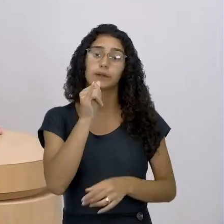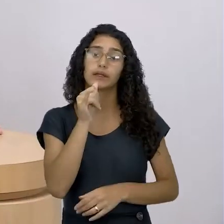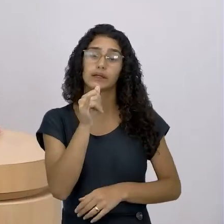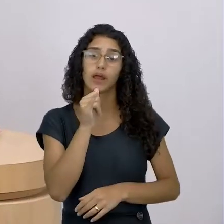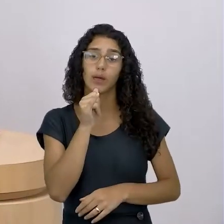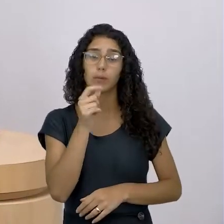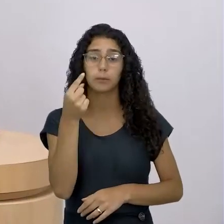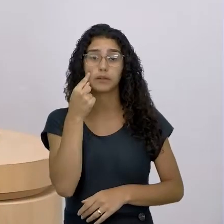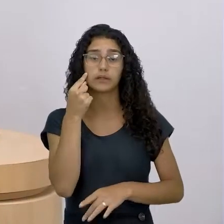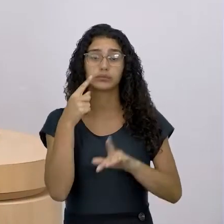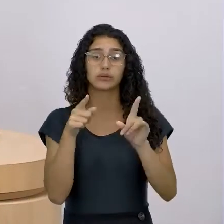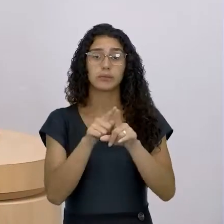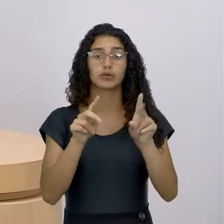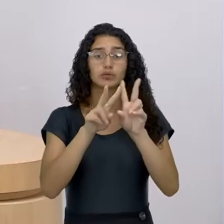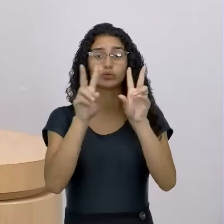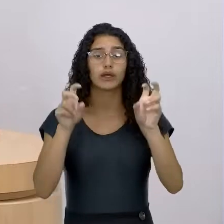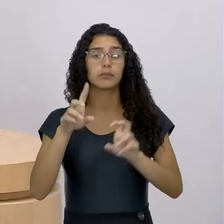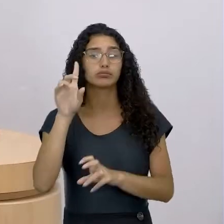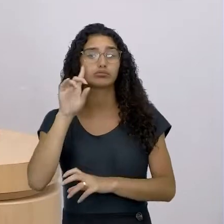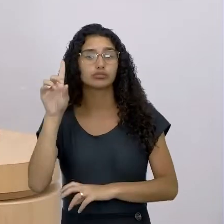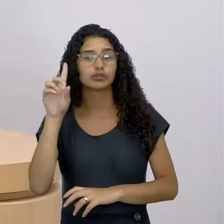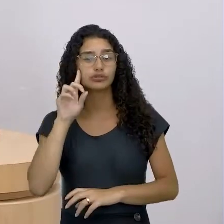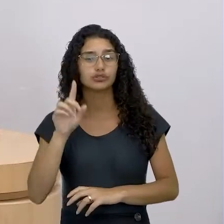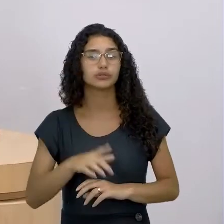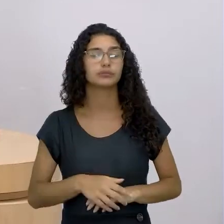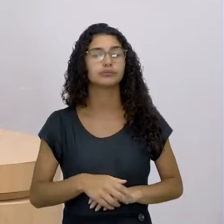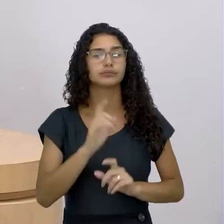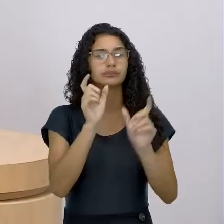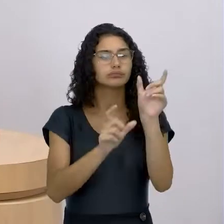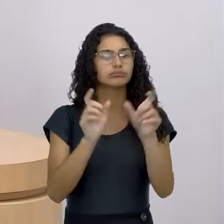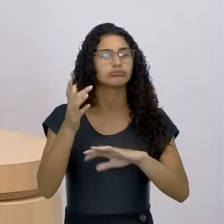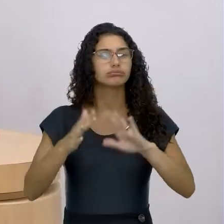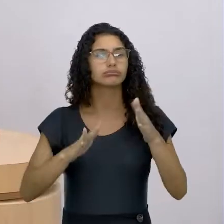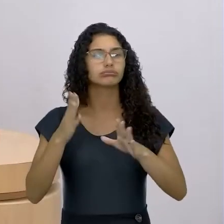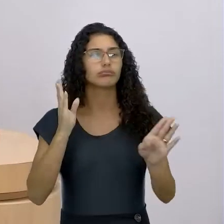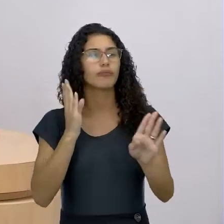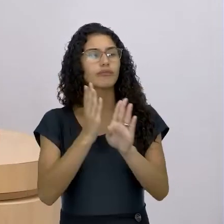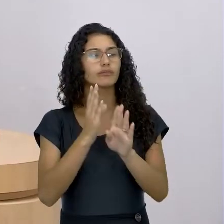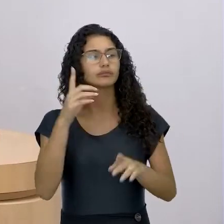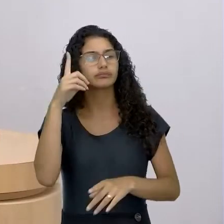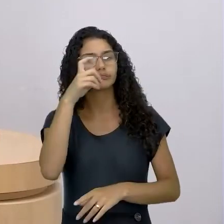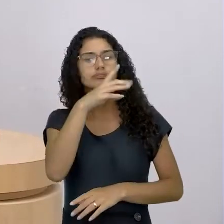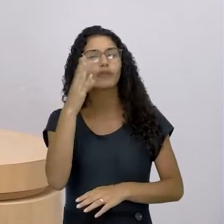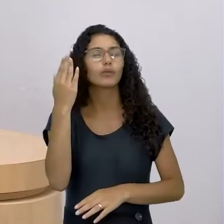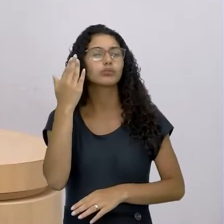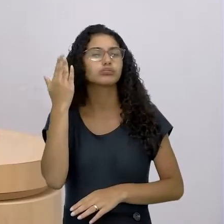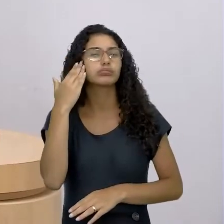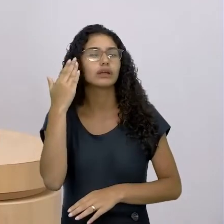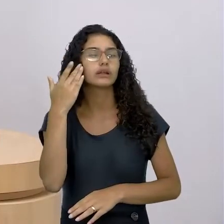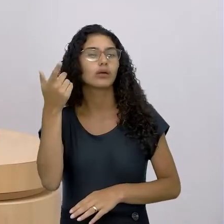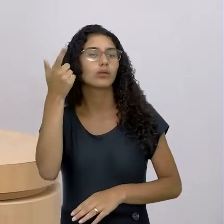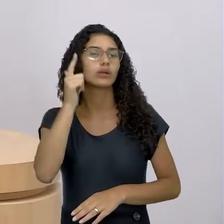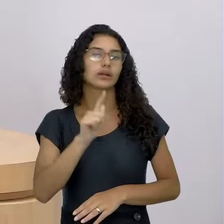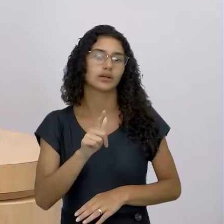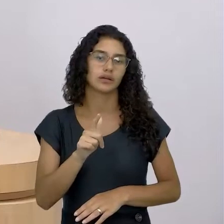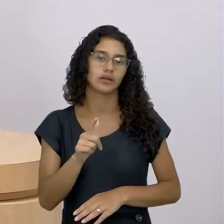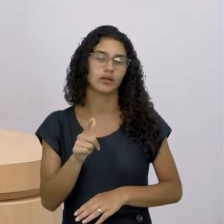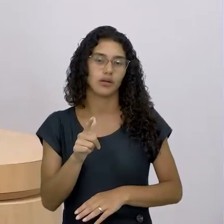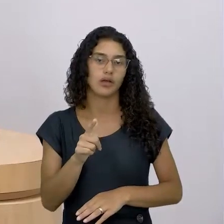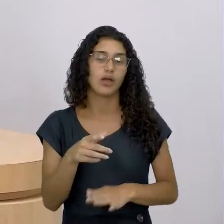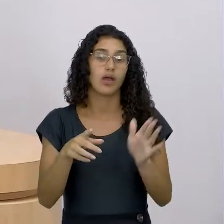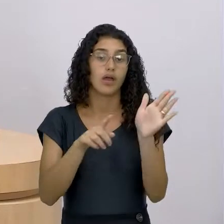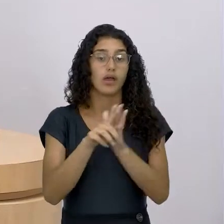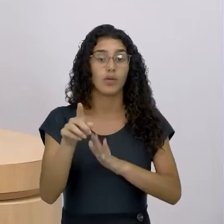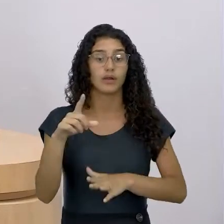exemplo, pensando nos temas do cotidiano, as pessoas às vezes têm dificuldade de entender essa